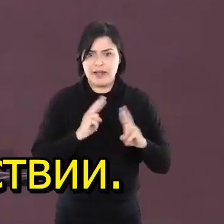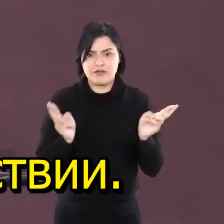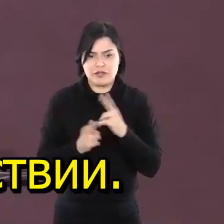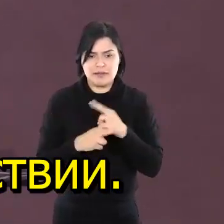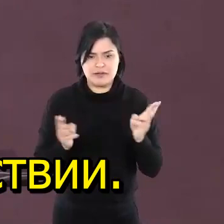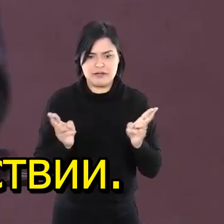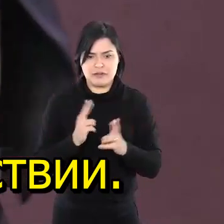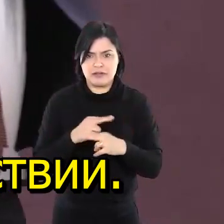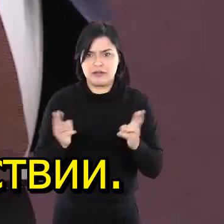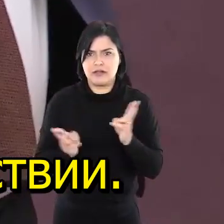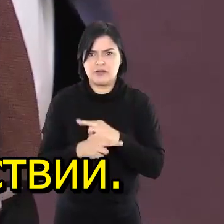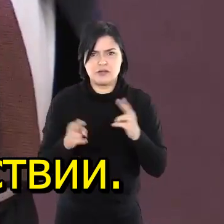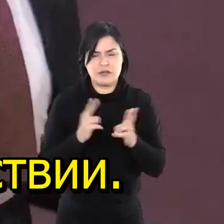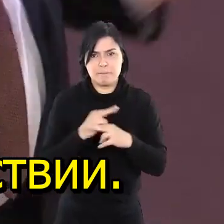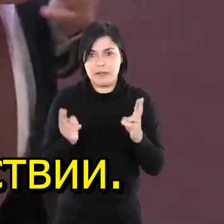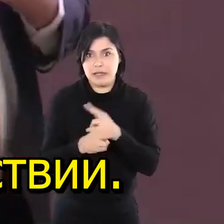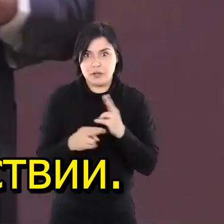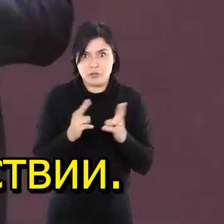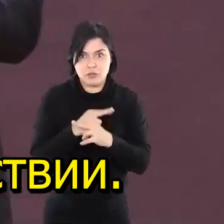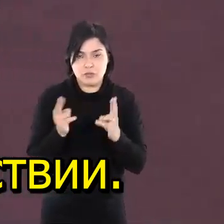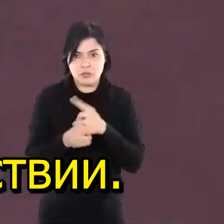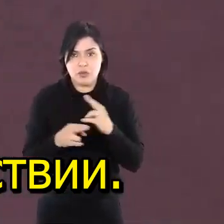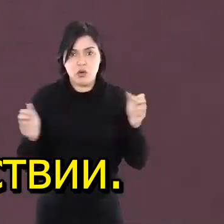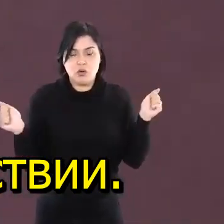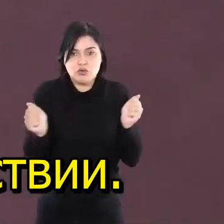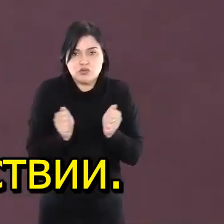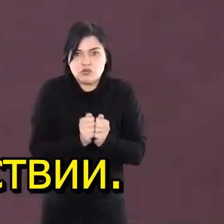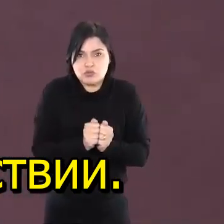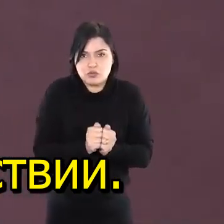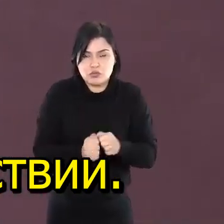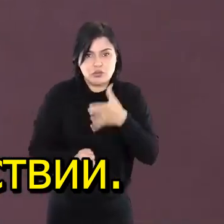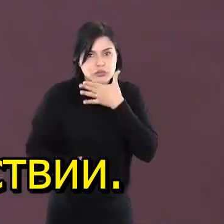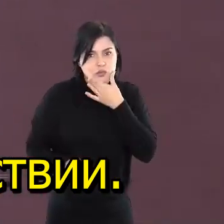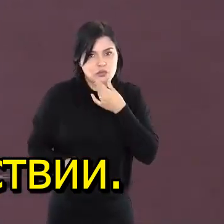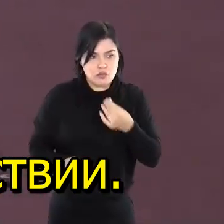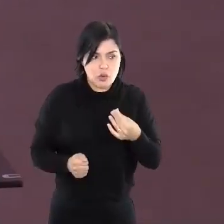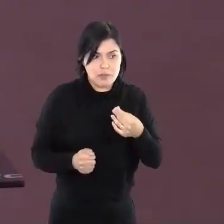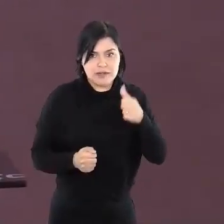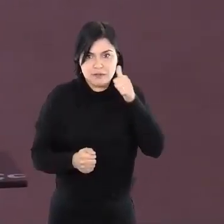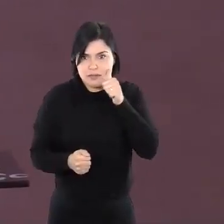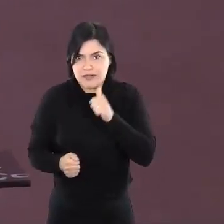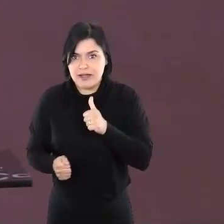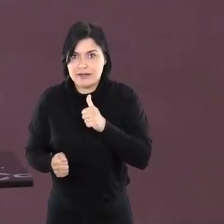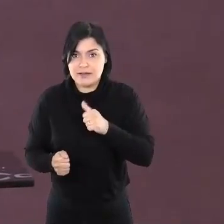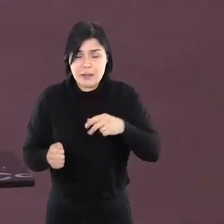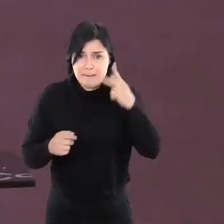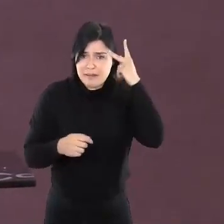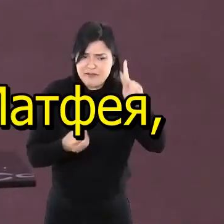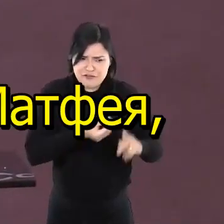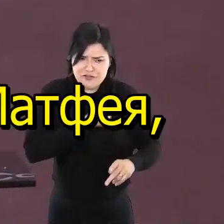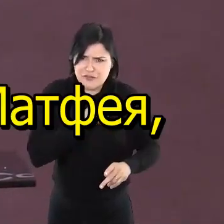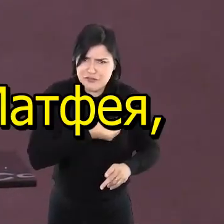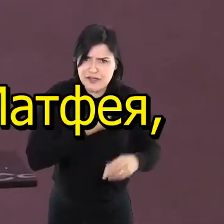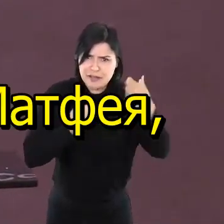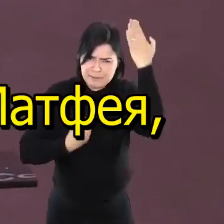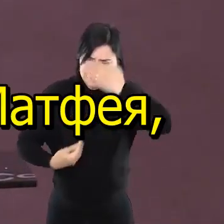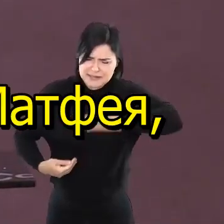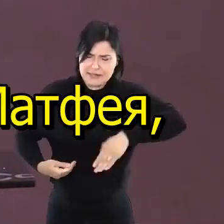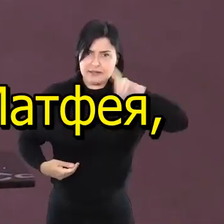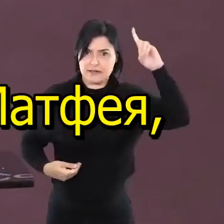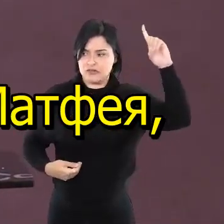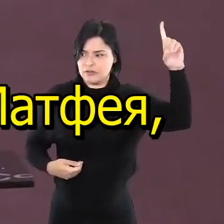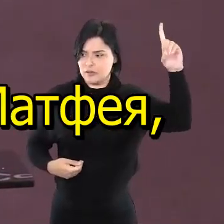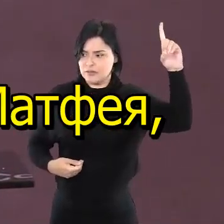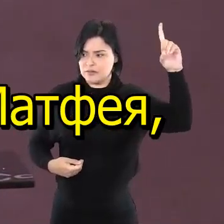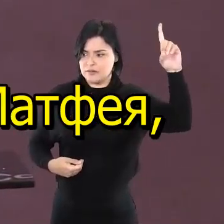criando a possibilidade de que eu possa viver na presença de Deus. Se você observar o